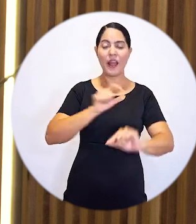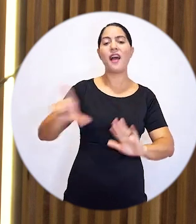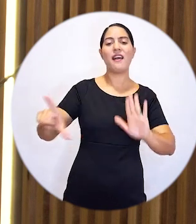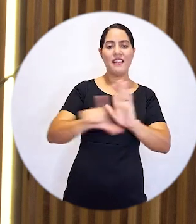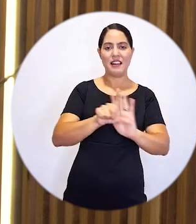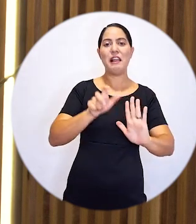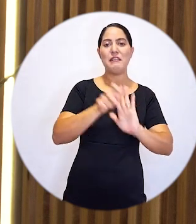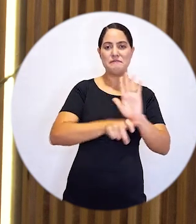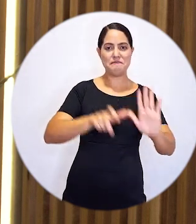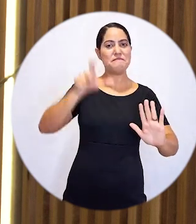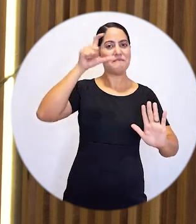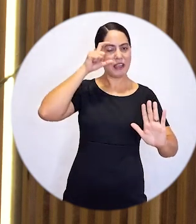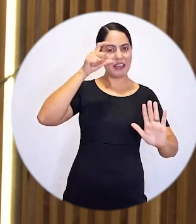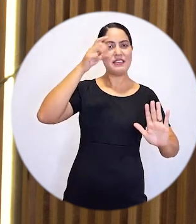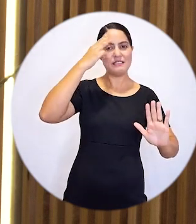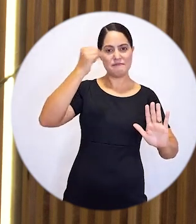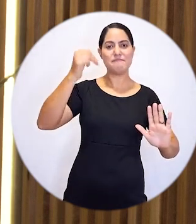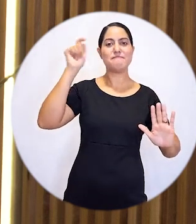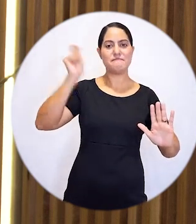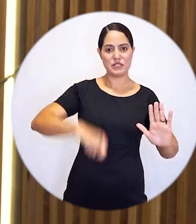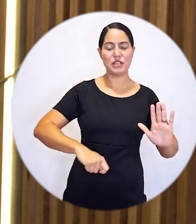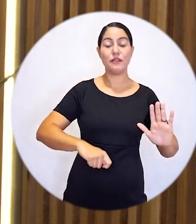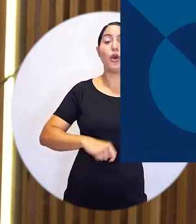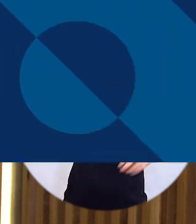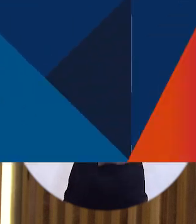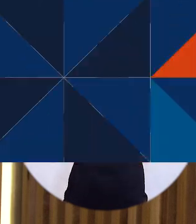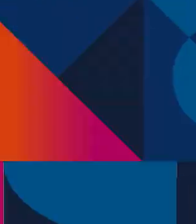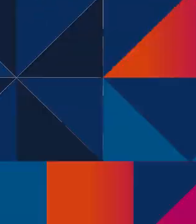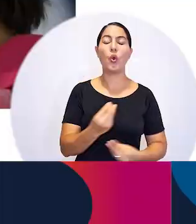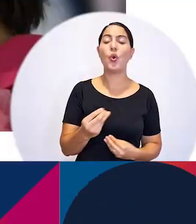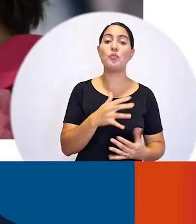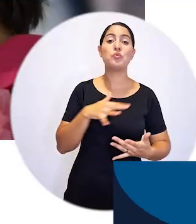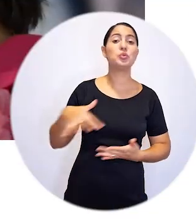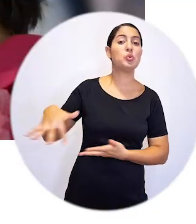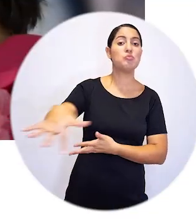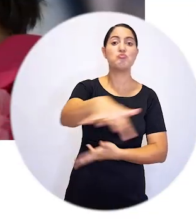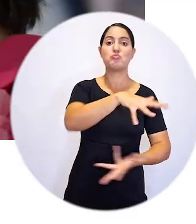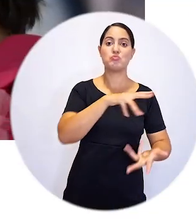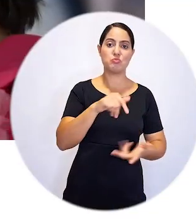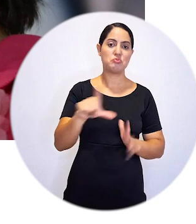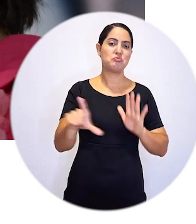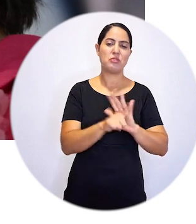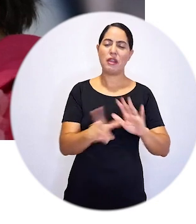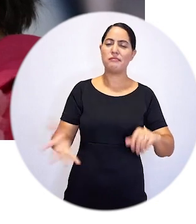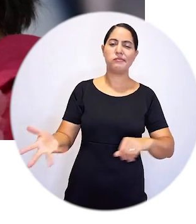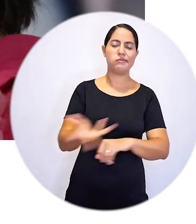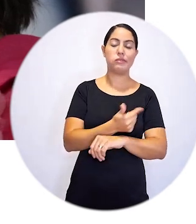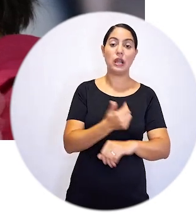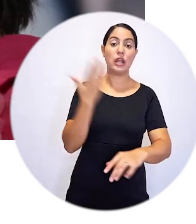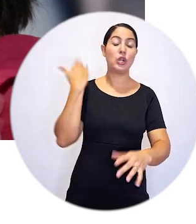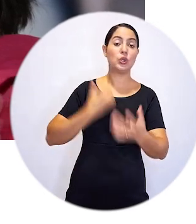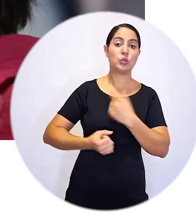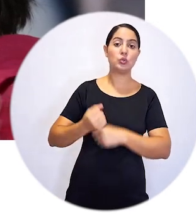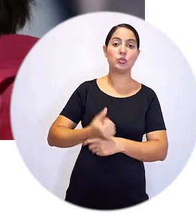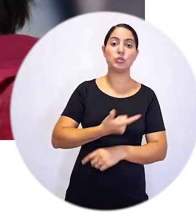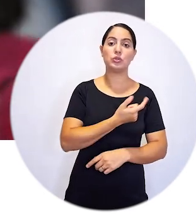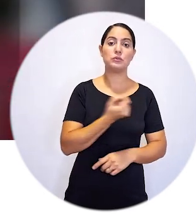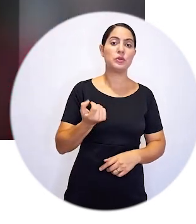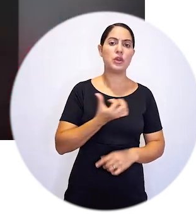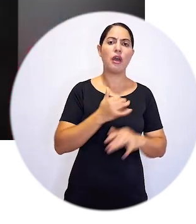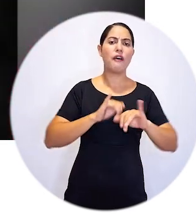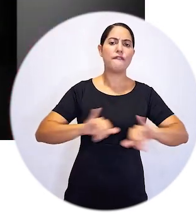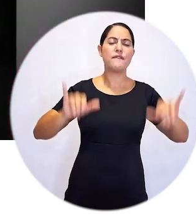à violência doméstica existentes no mundo. Foi um parâmetro muito importante em 2006, porque trouxe